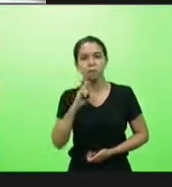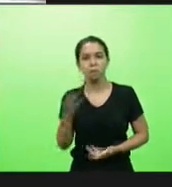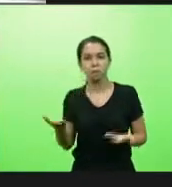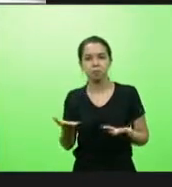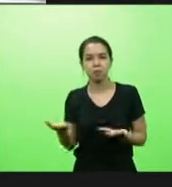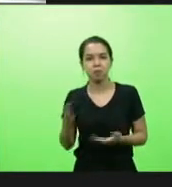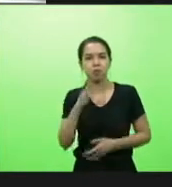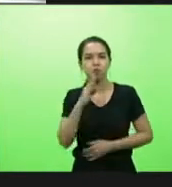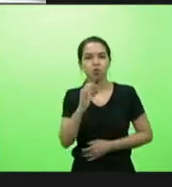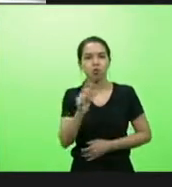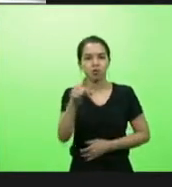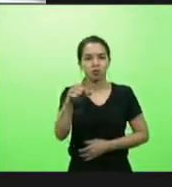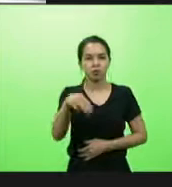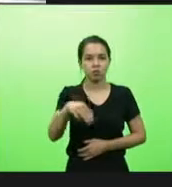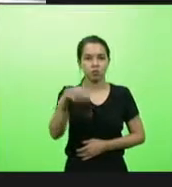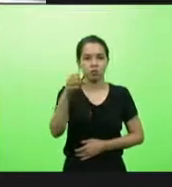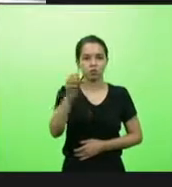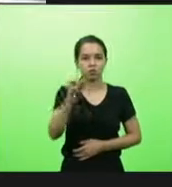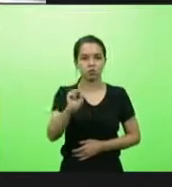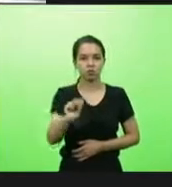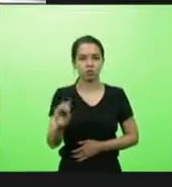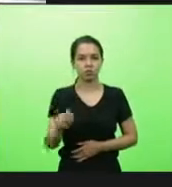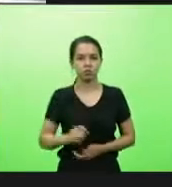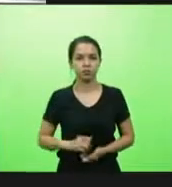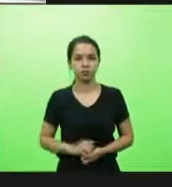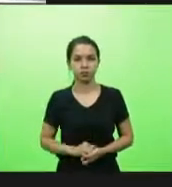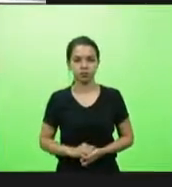por 7 minutos e 30 segundos.